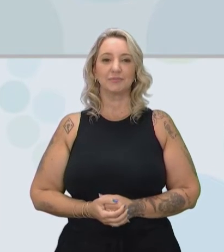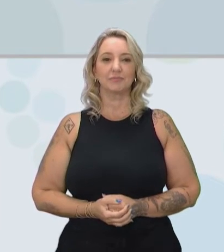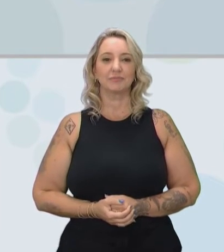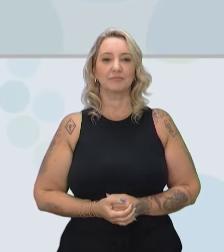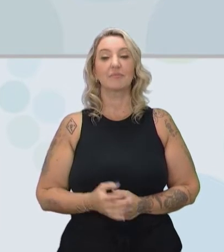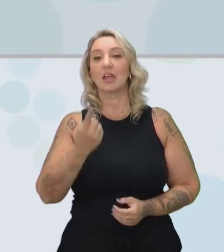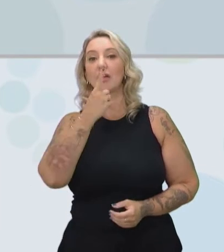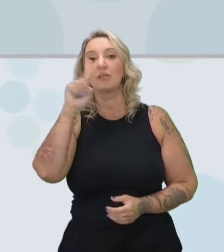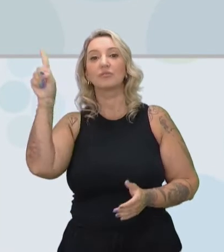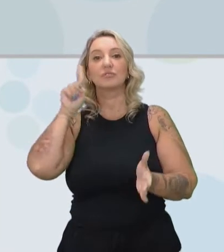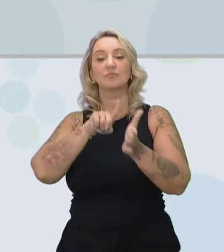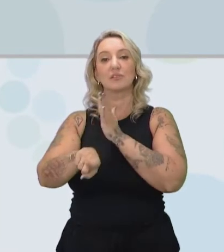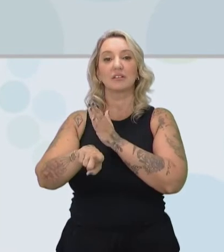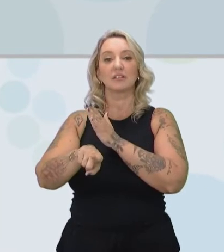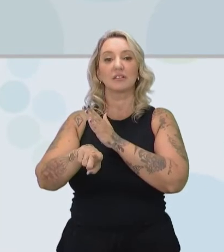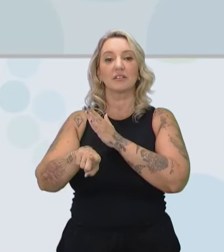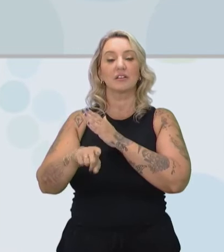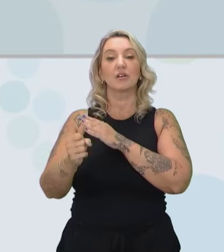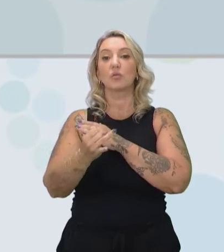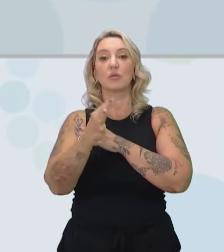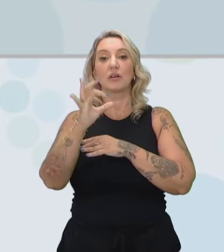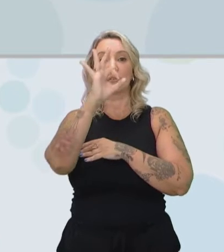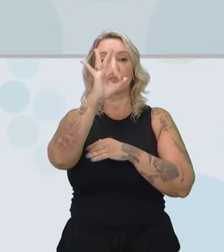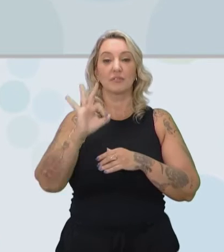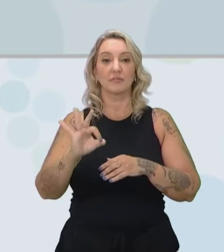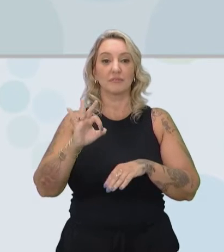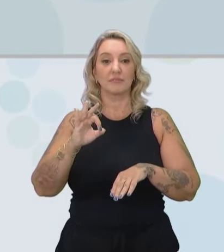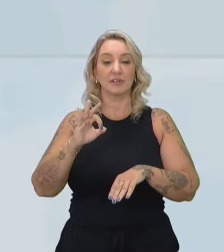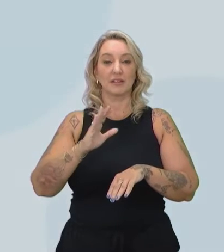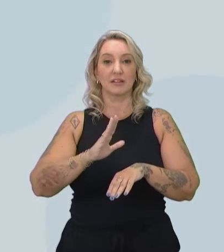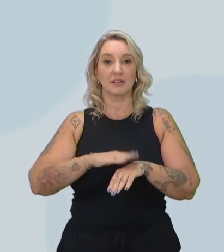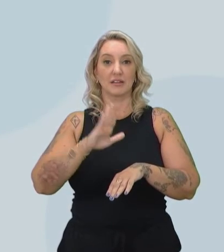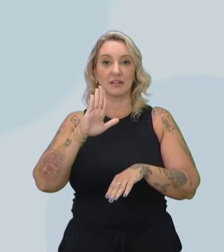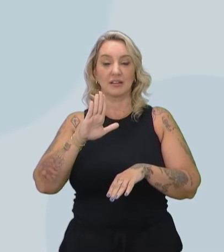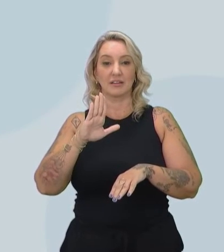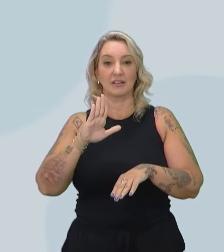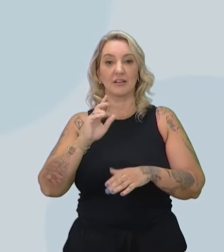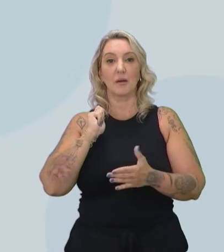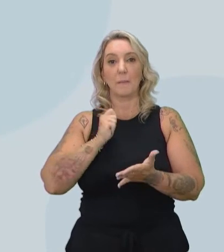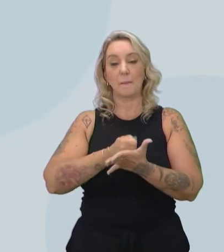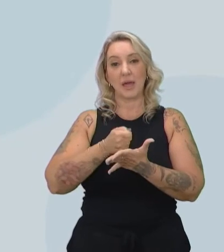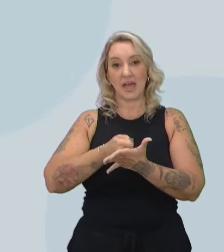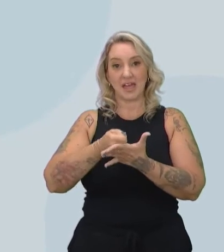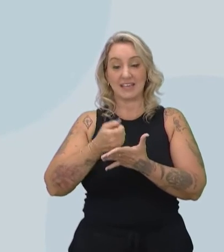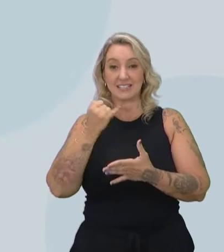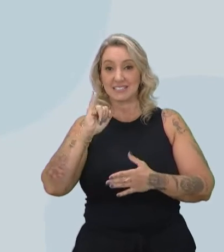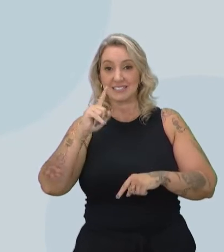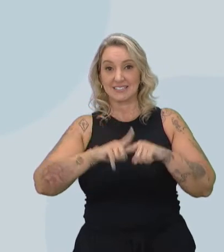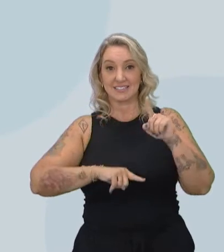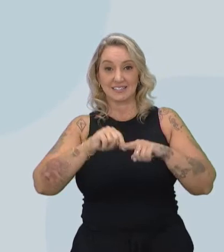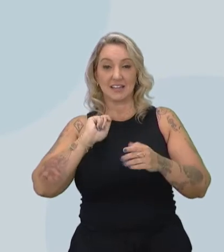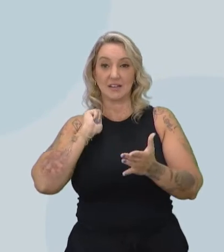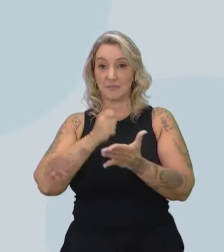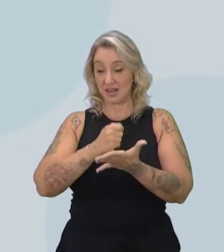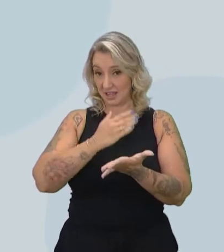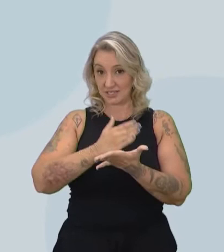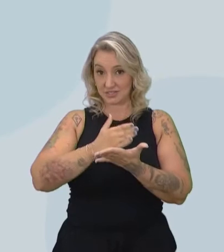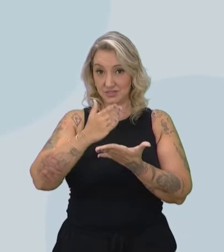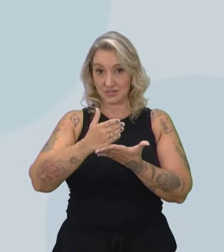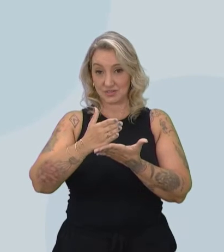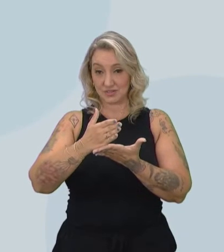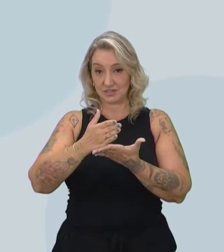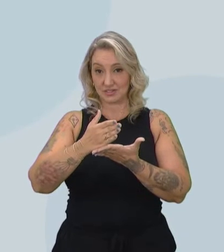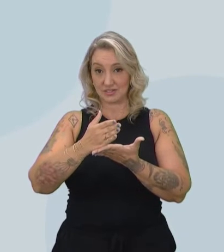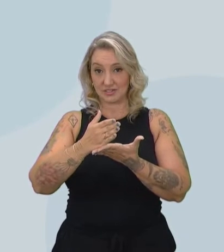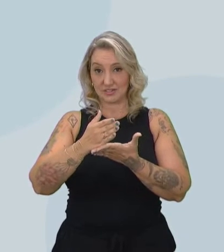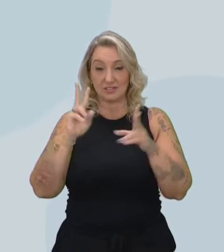E a última pergunta: quantos por cento a mais serão pagos se o produto for comprado a prazo